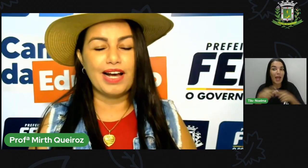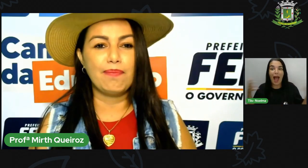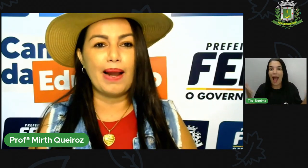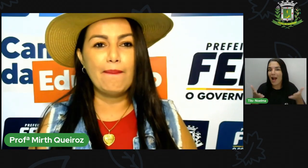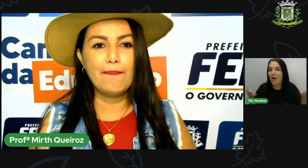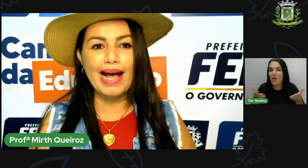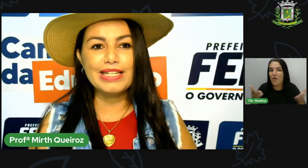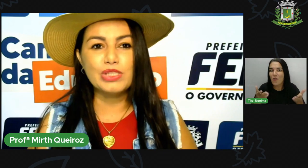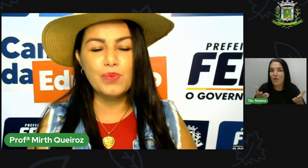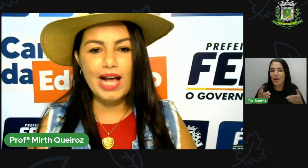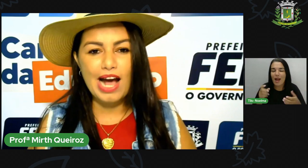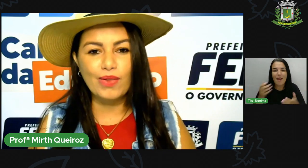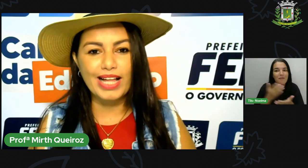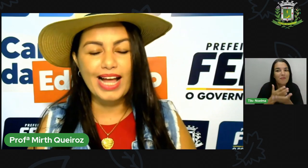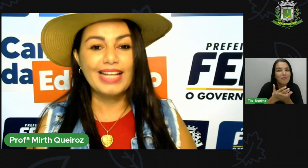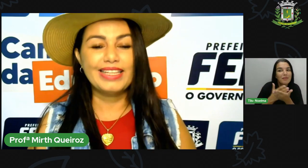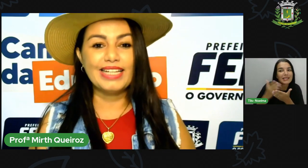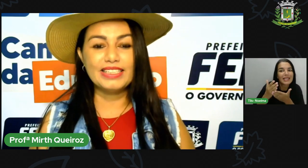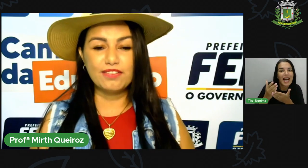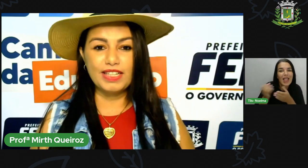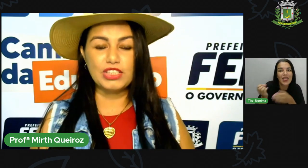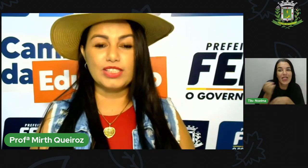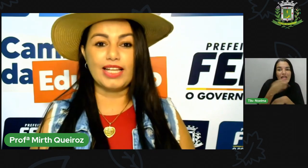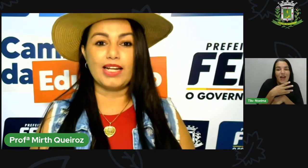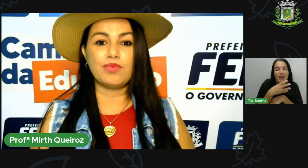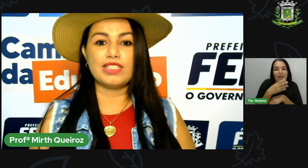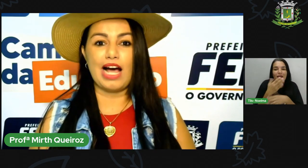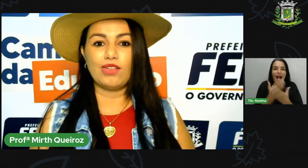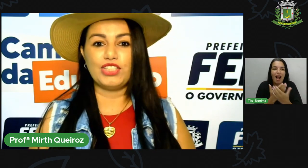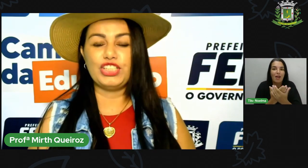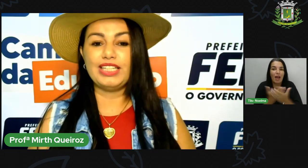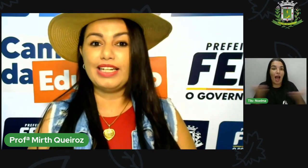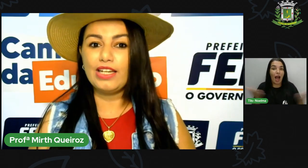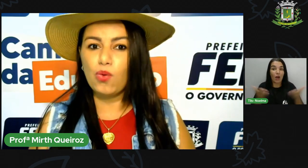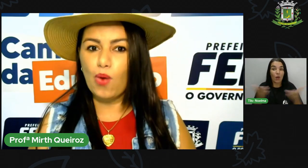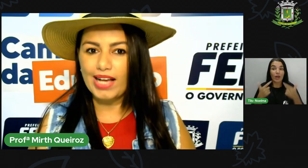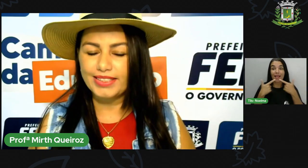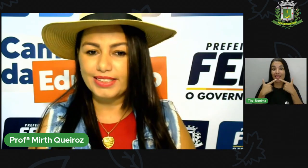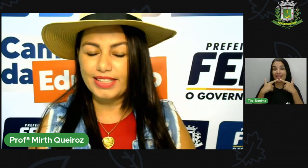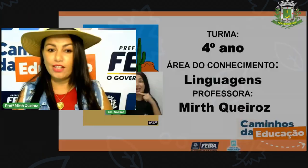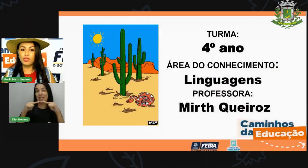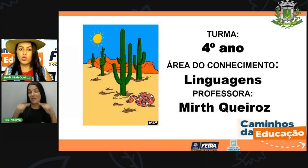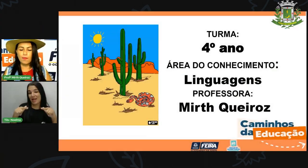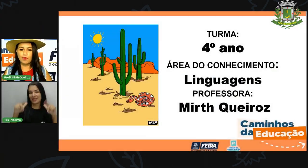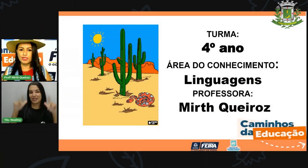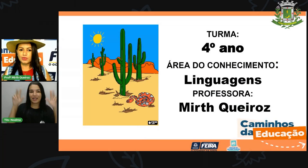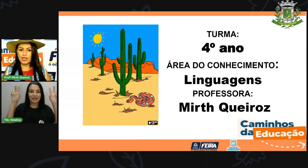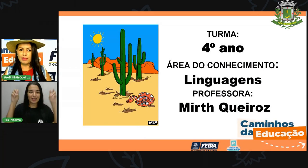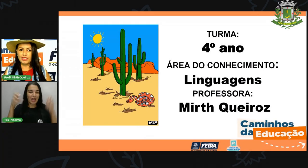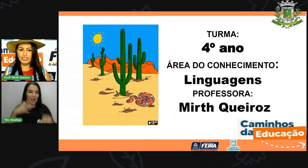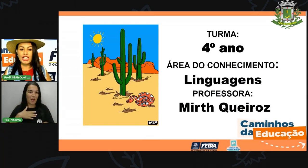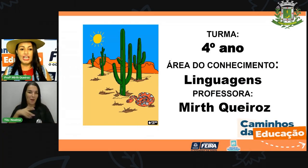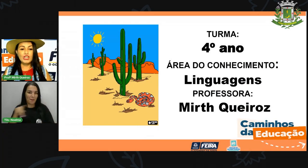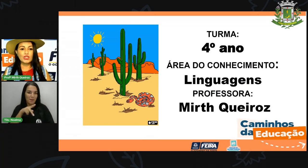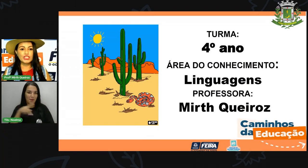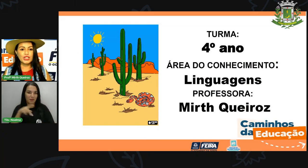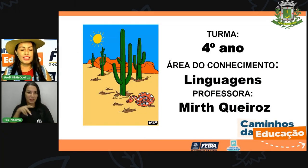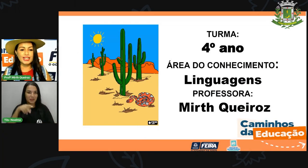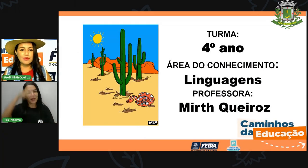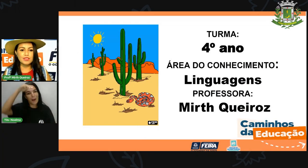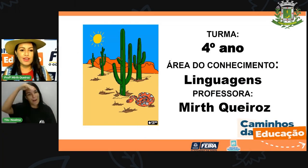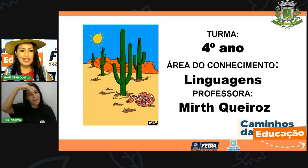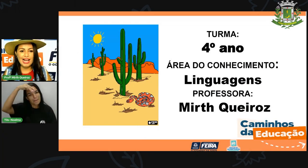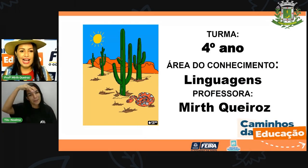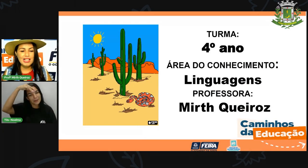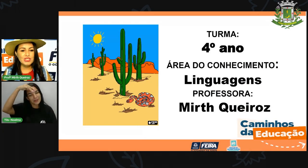gente vai para mais uma aula. Dessa vez nós teremos aulas de linguagens. Eu sou a professora Mirce e hoje